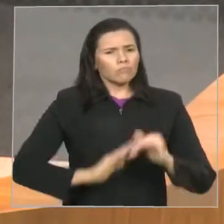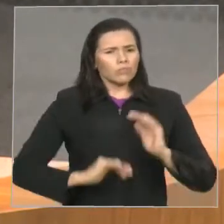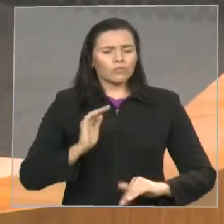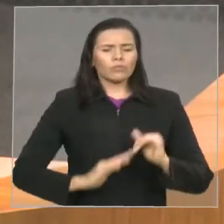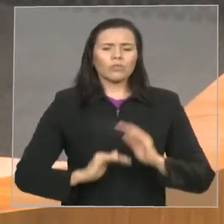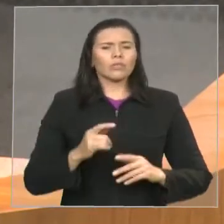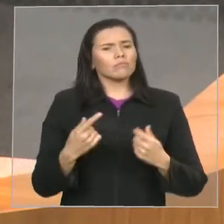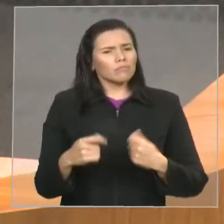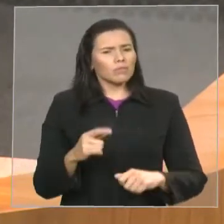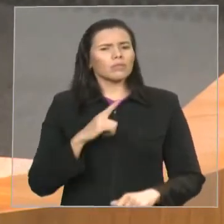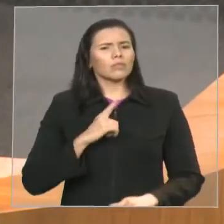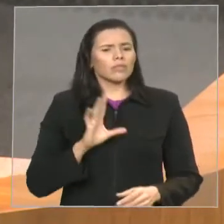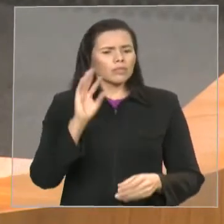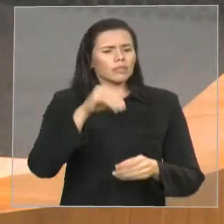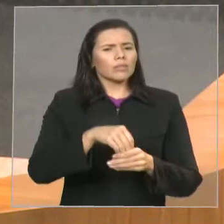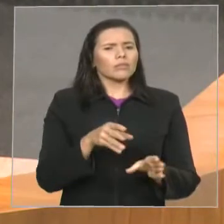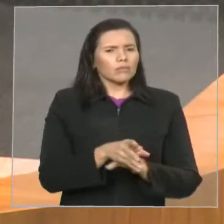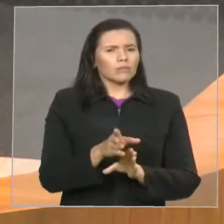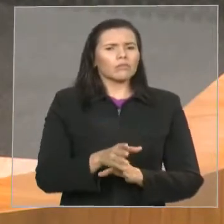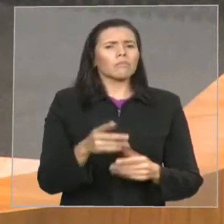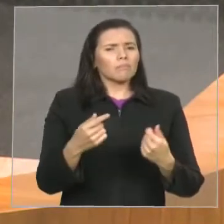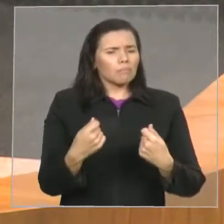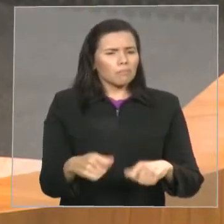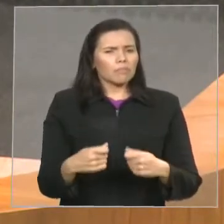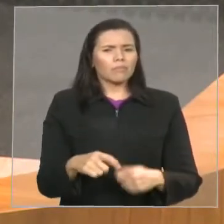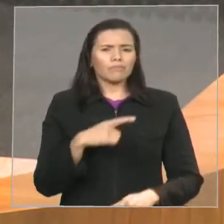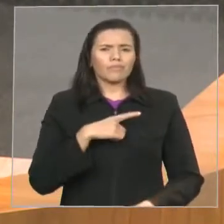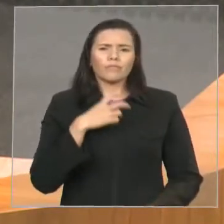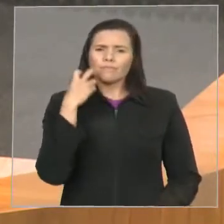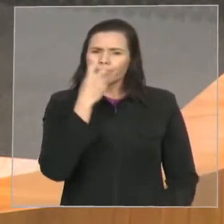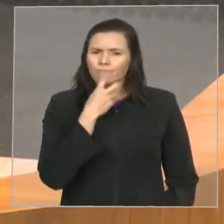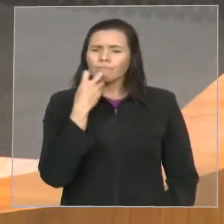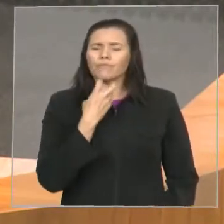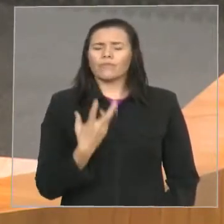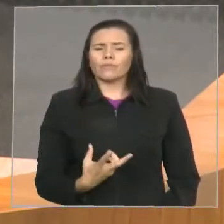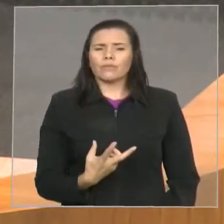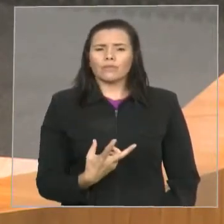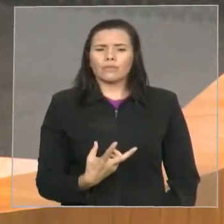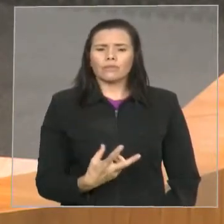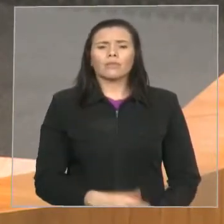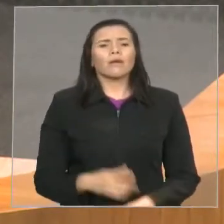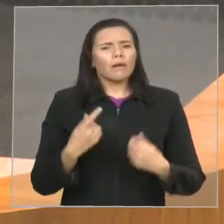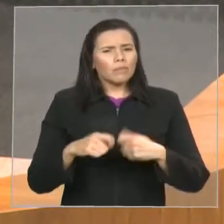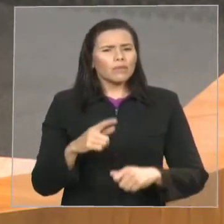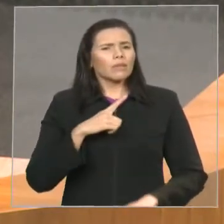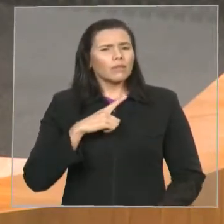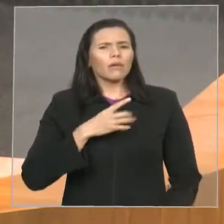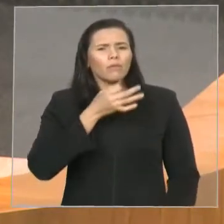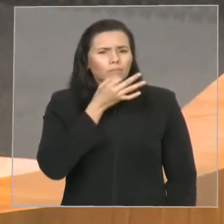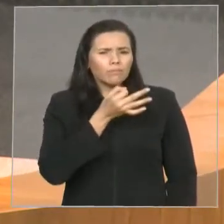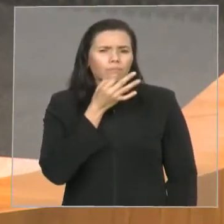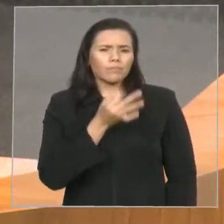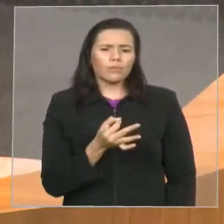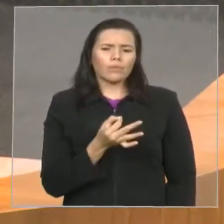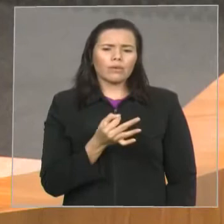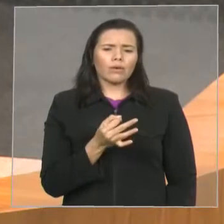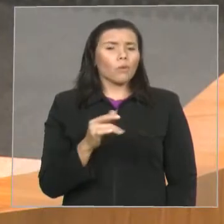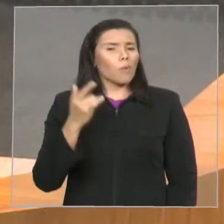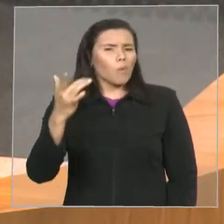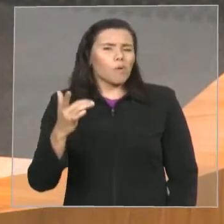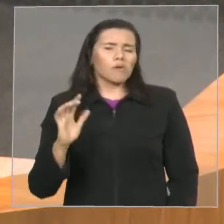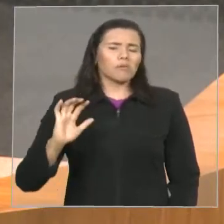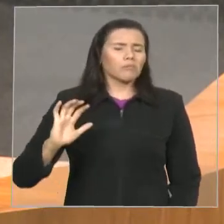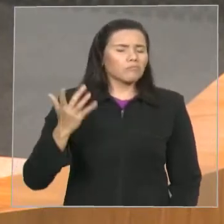que possa ter voz na hora da votação,